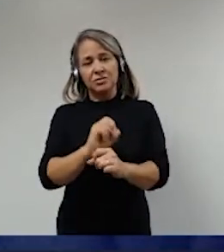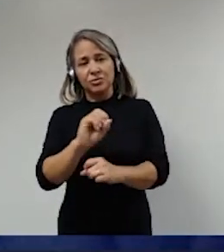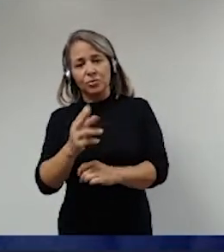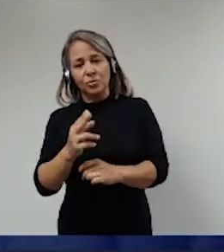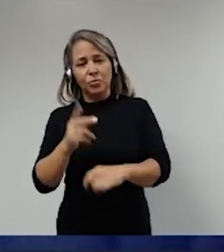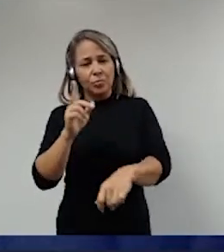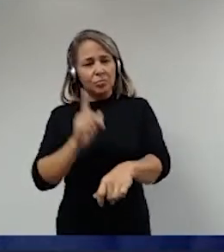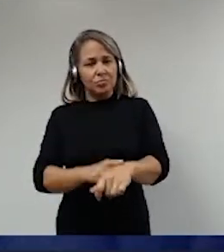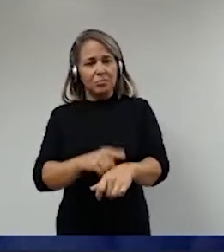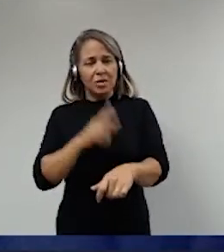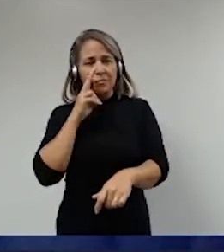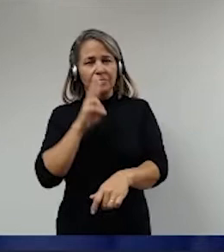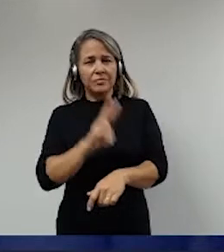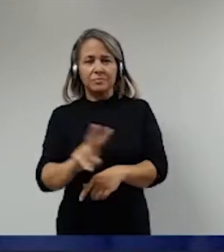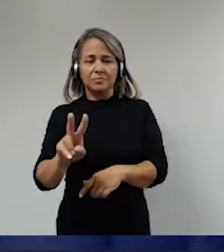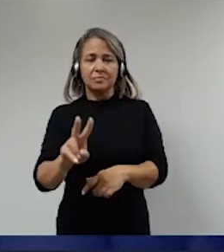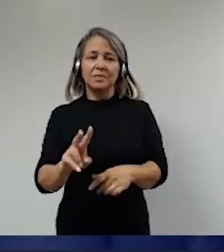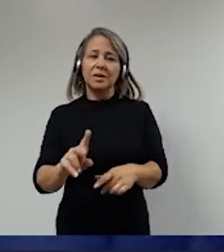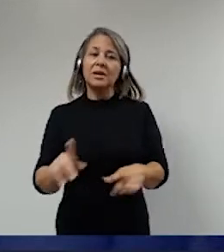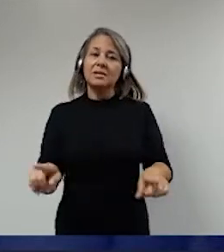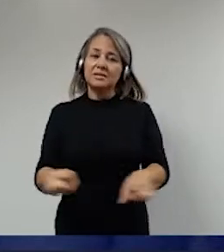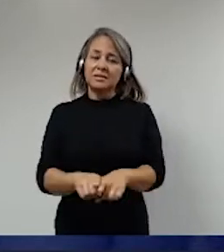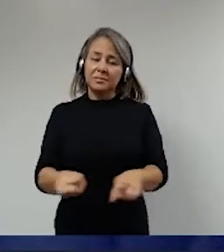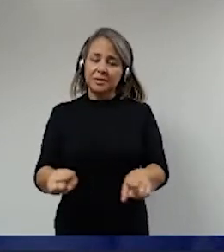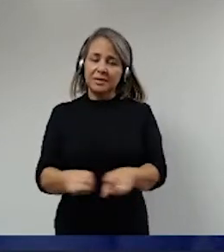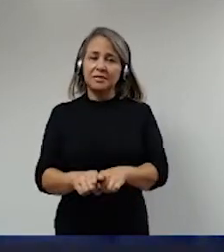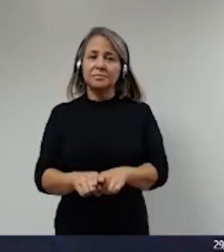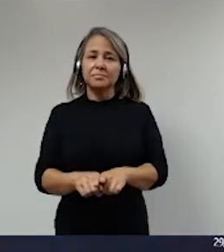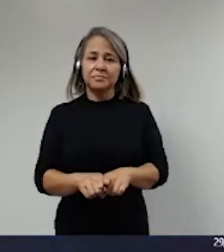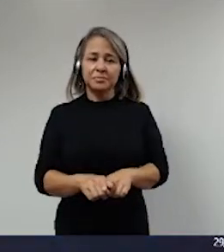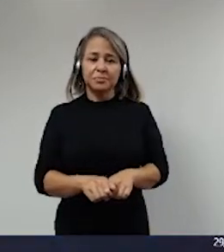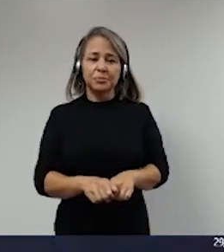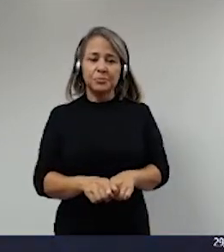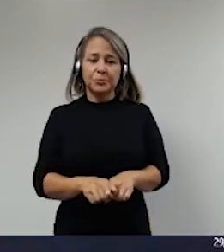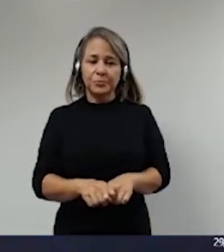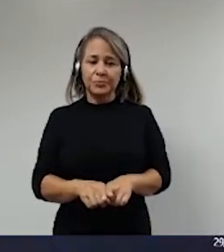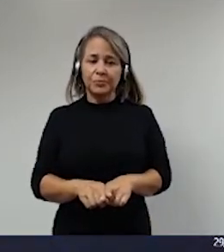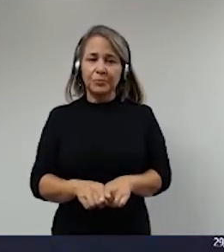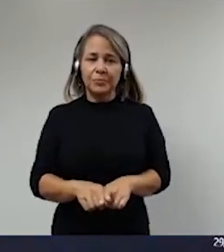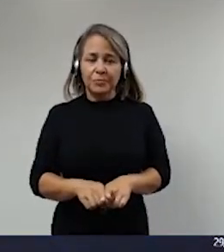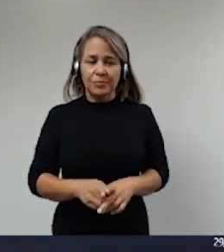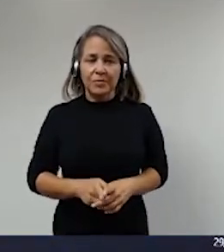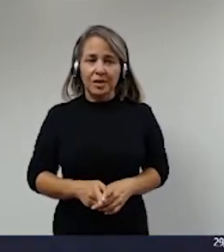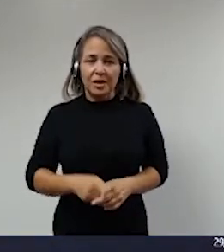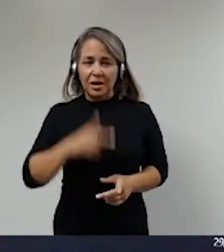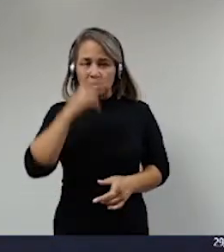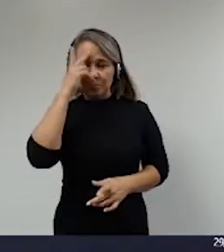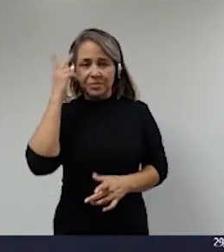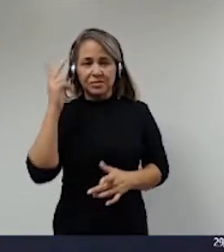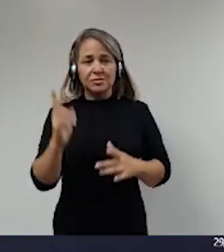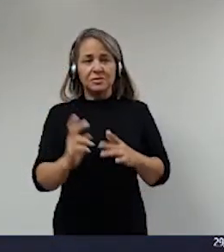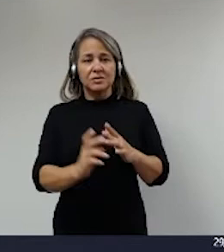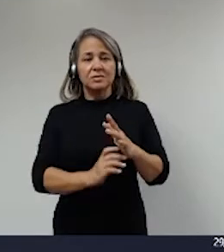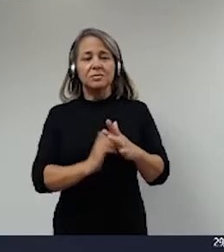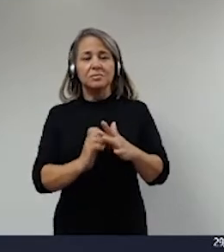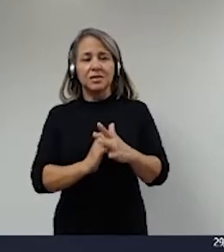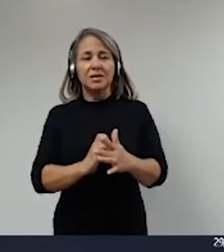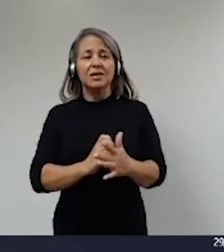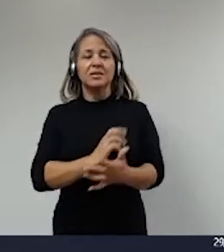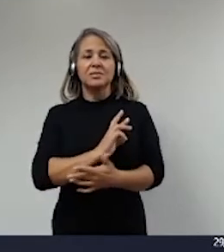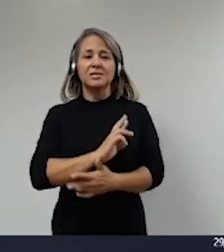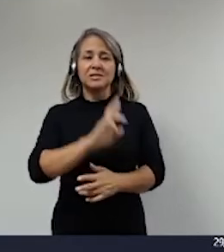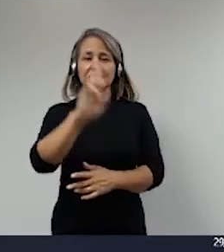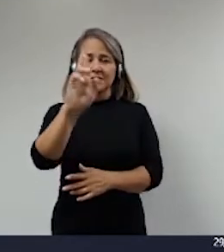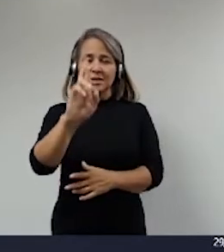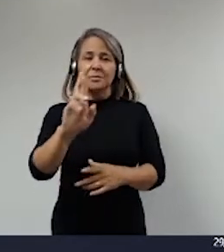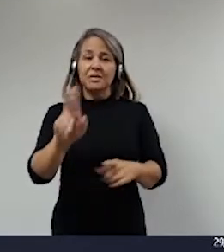vivo, por meio físico, enfim, e tem também, não é, os empresários medianos, as livrarias, os cinemas, e